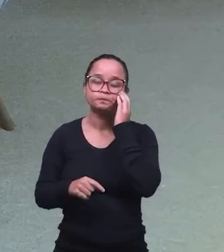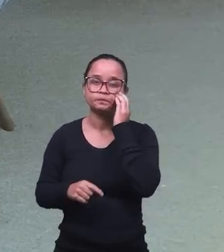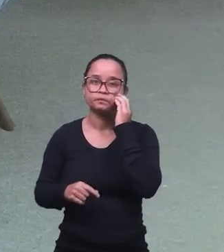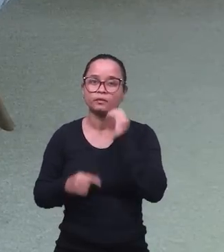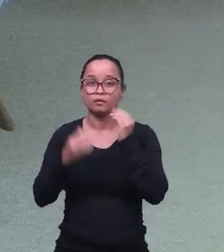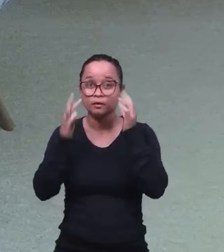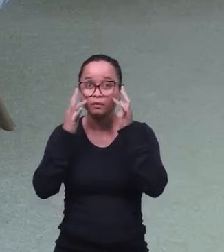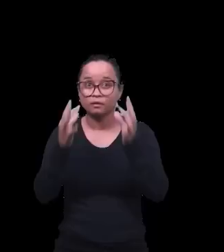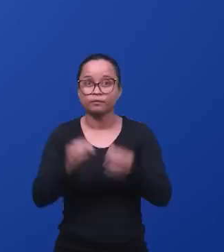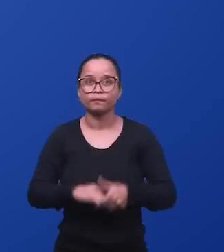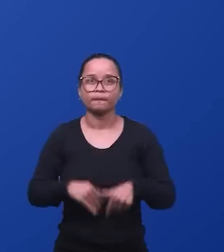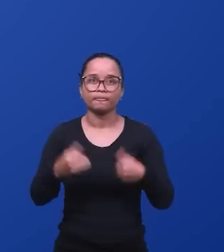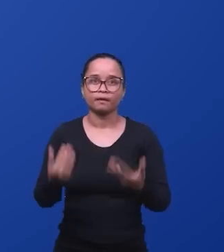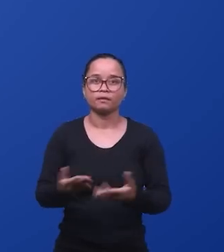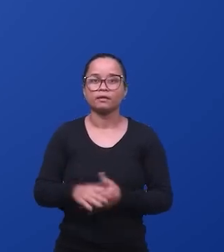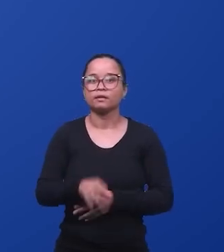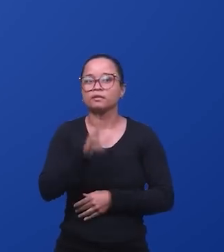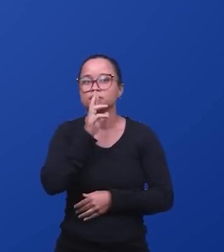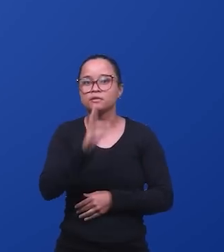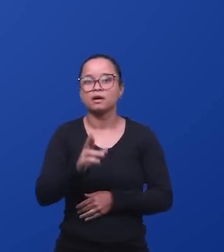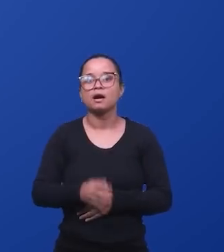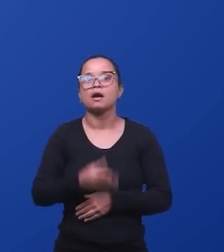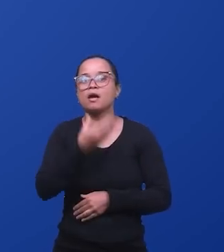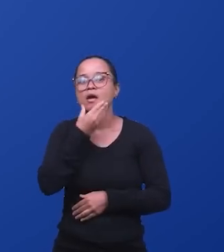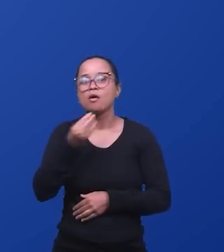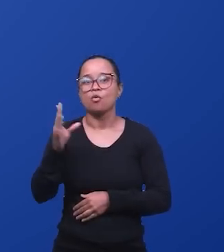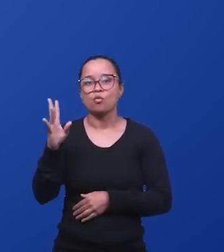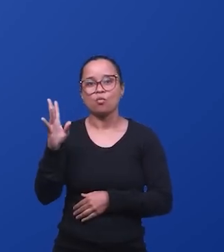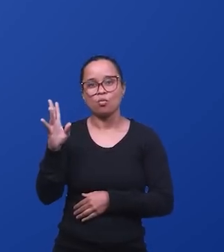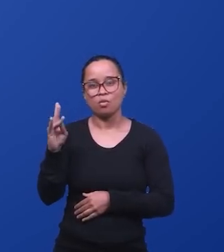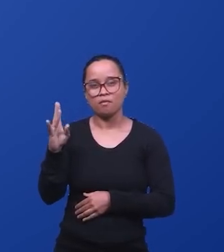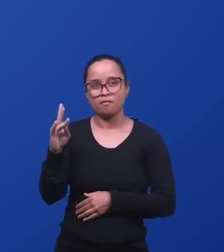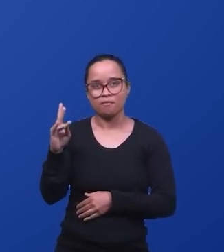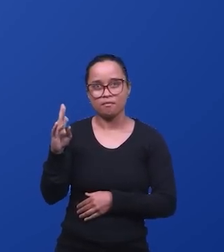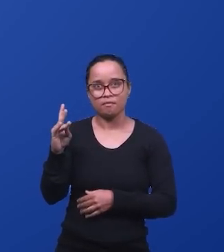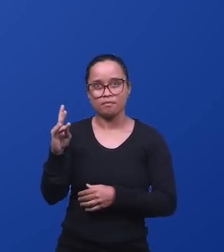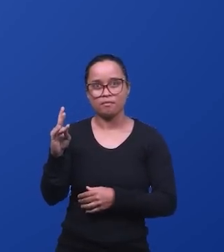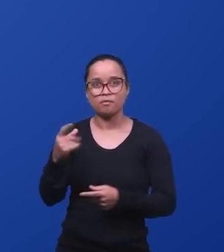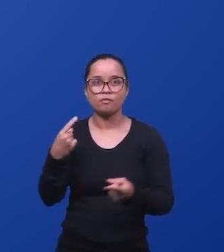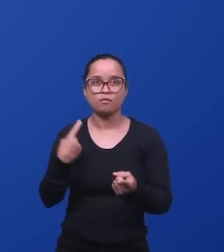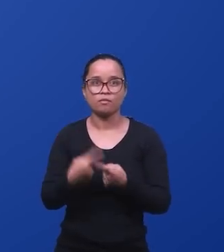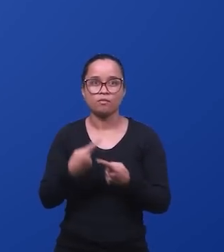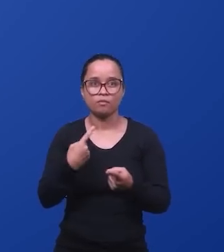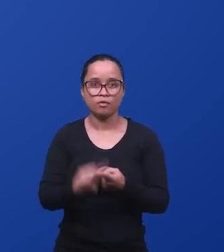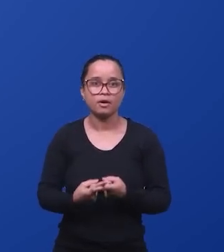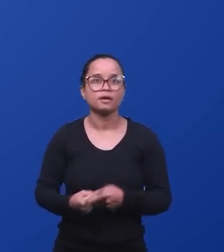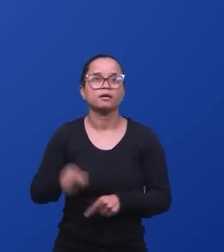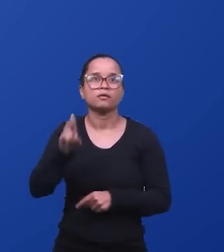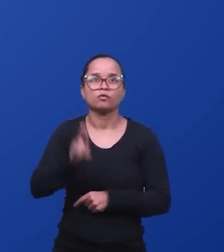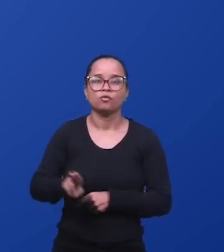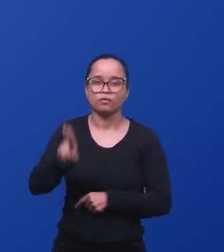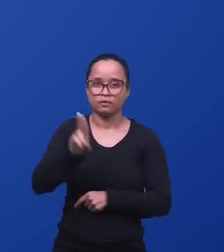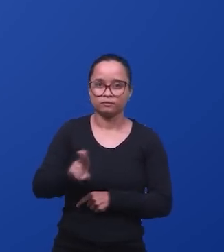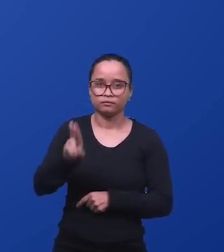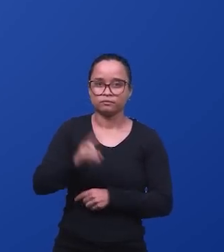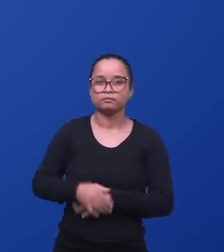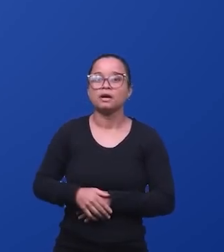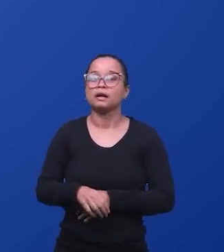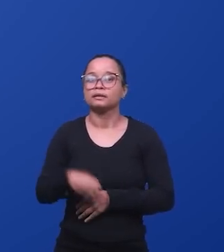Vamos prestar atenção. Quem está falando é o noivo, pois as expressões